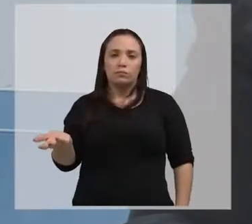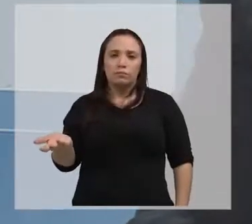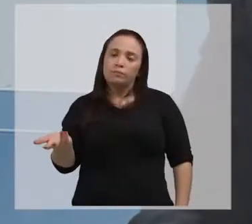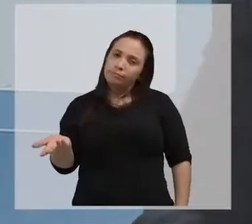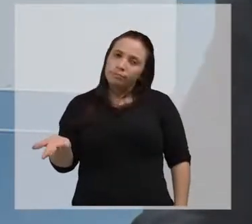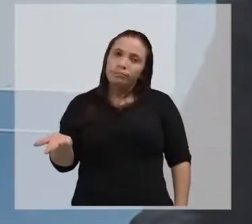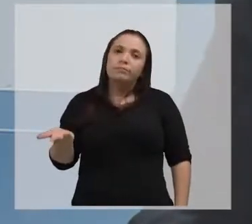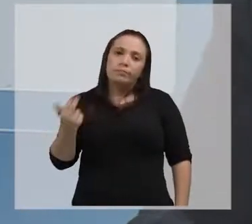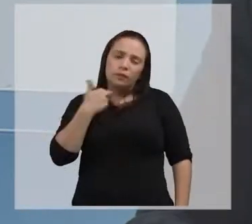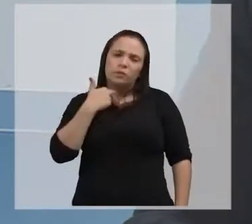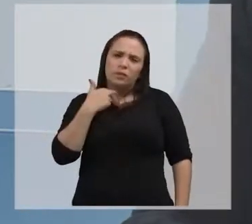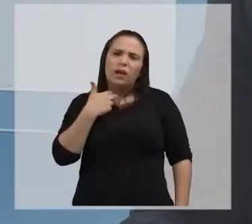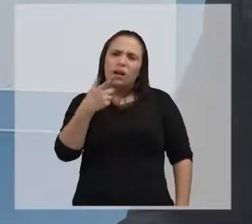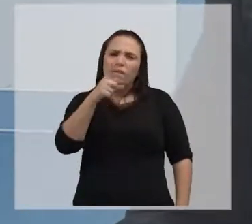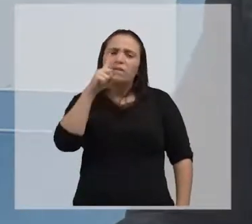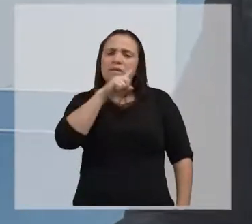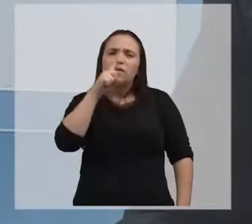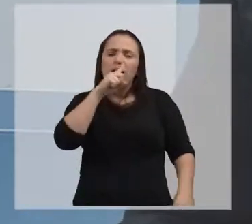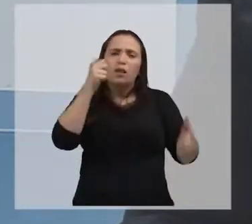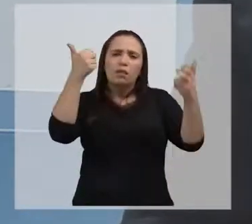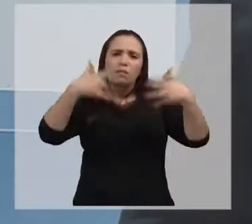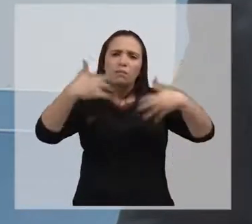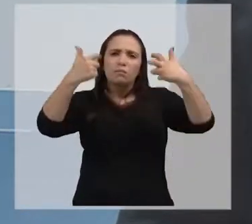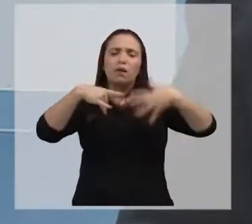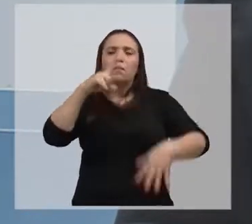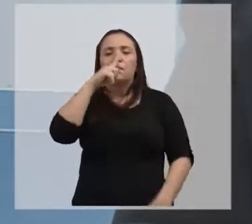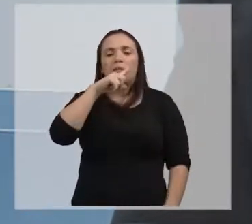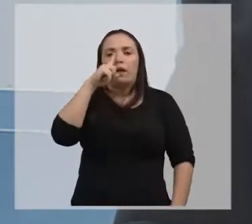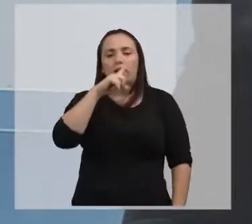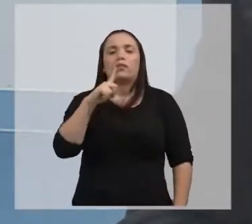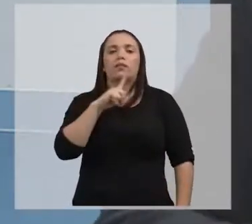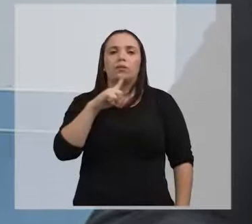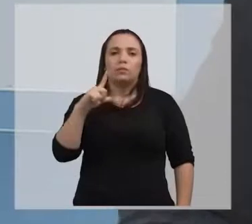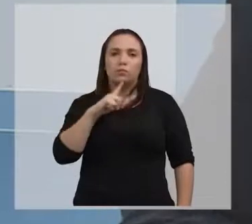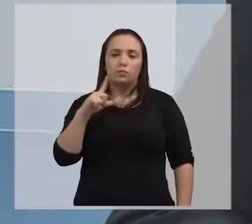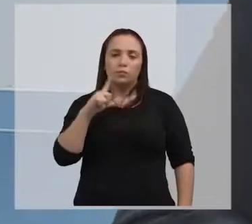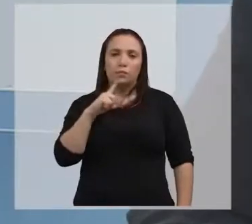cara. Argumento falho. Os defensores públicos argumento falho,